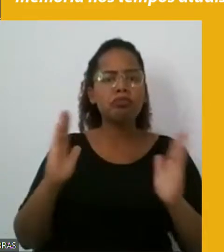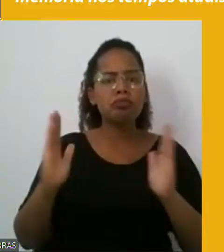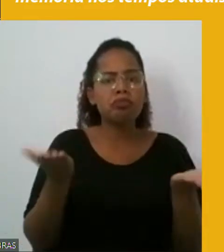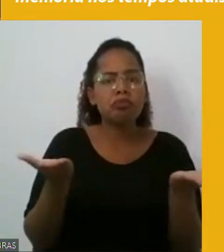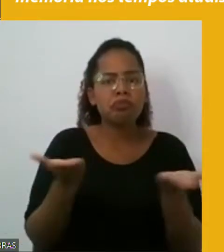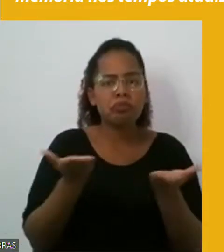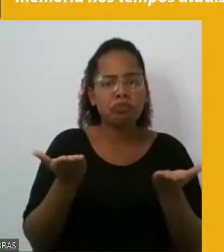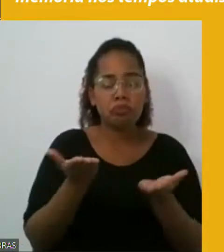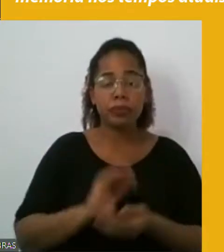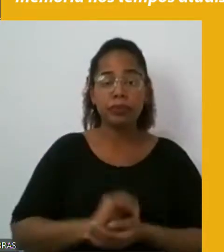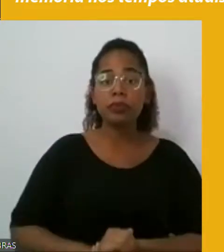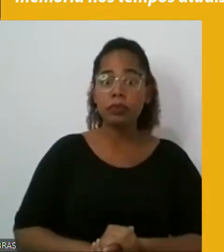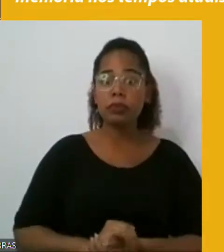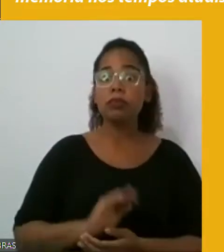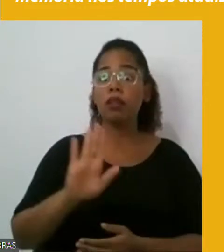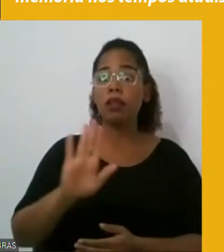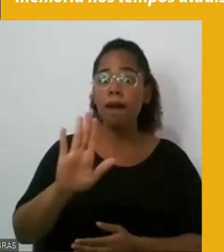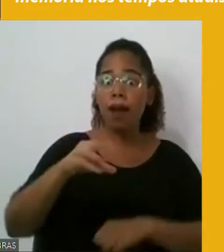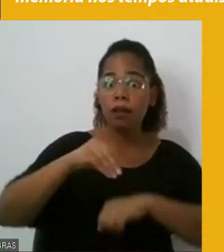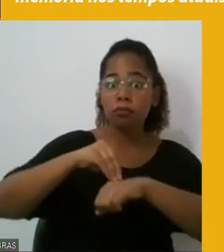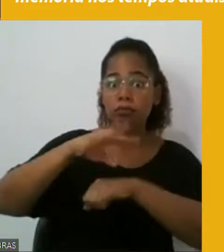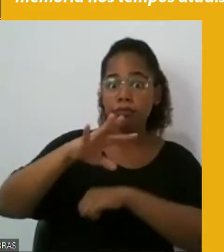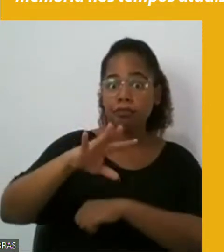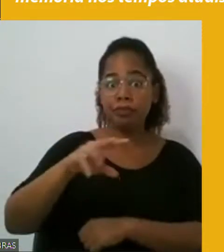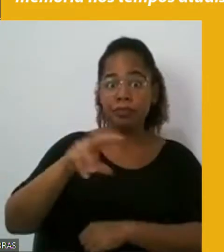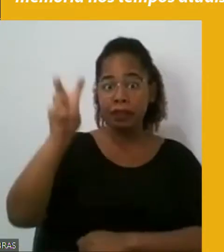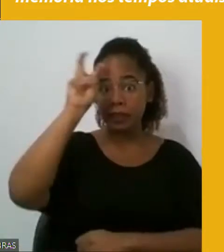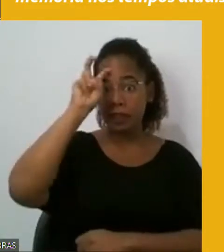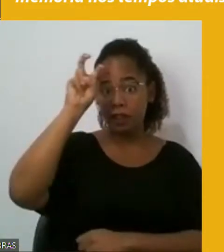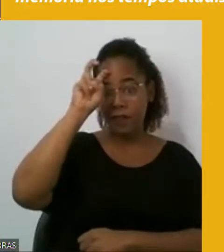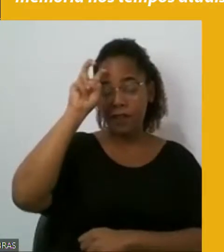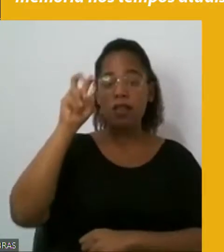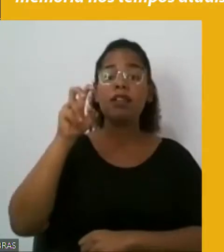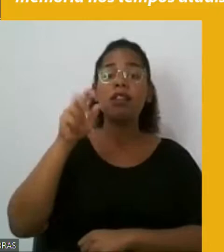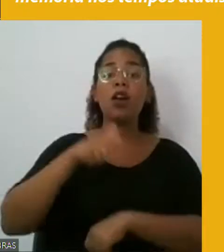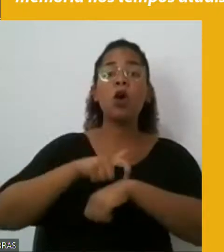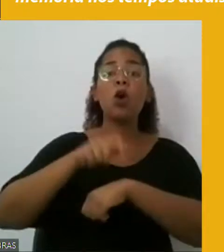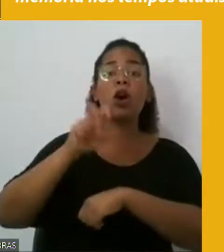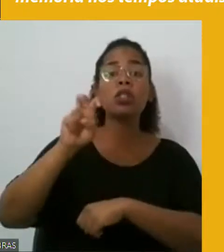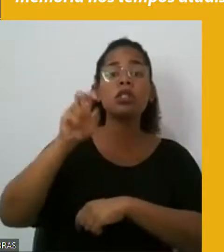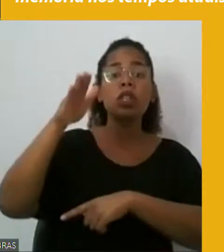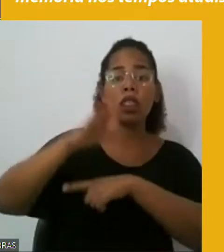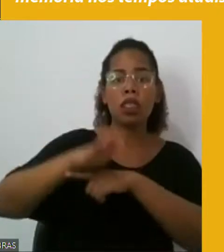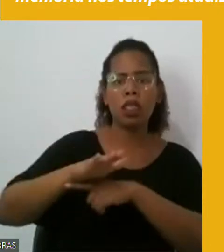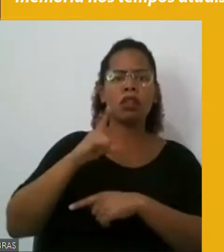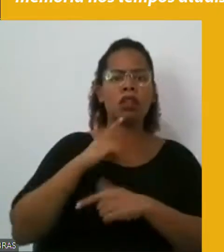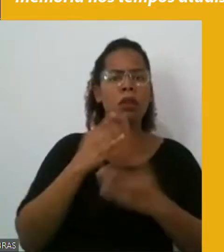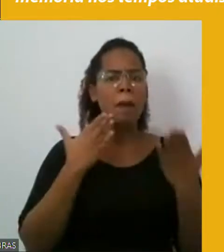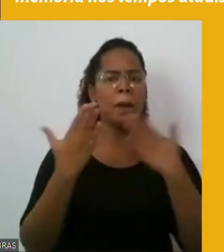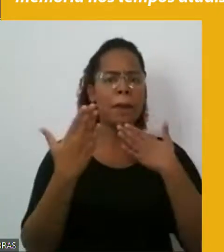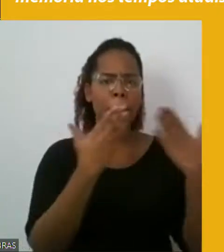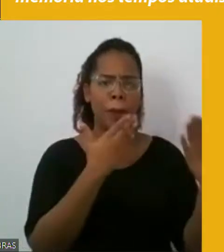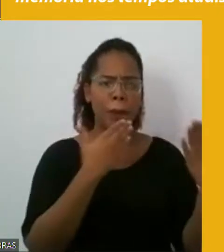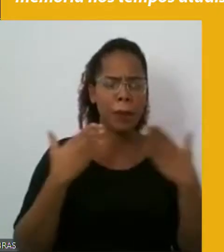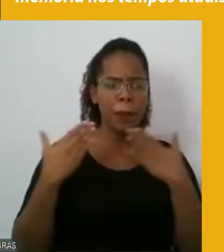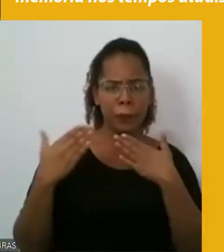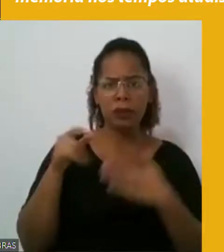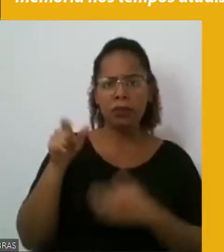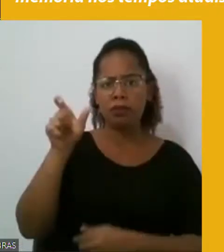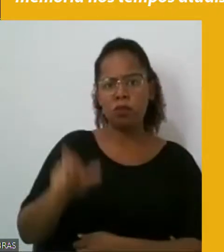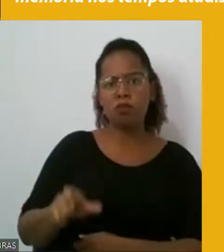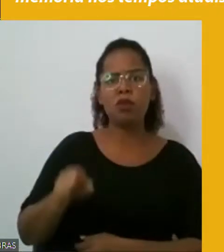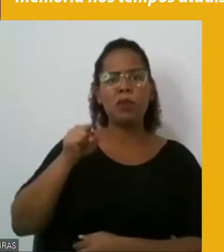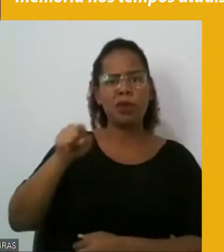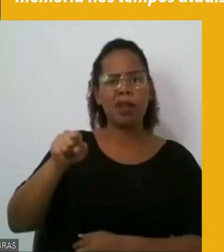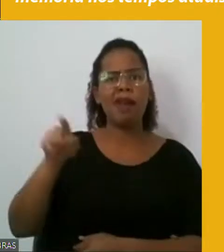horas, vamos ter uma conversa entre a Adélia Borges, que é jornalista, pesquisadora, historiadora e crítica de design,